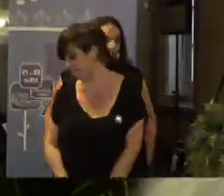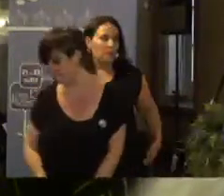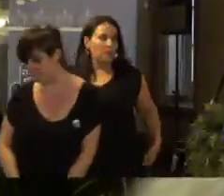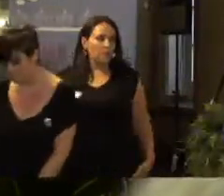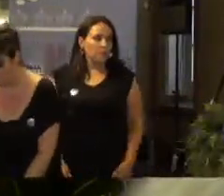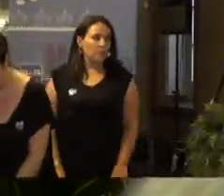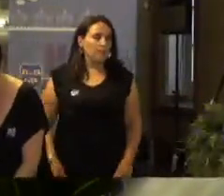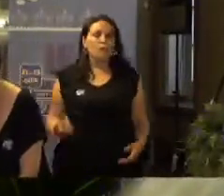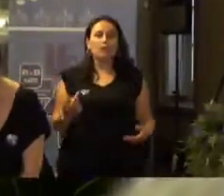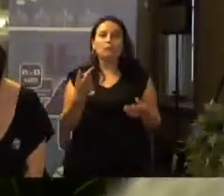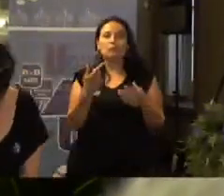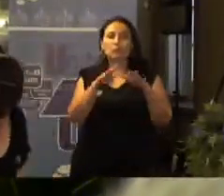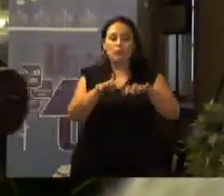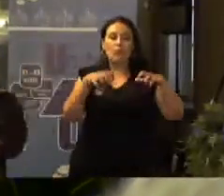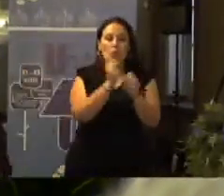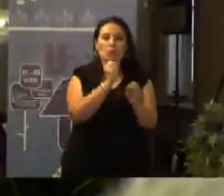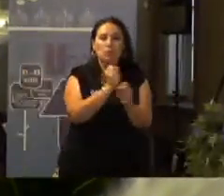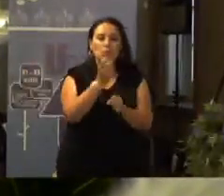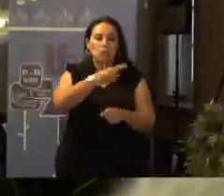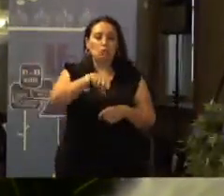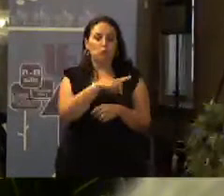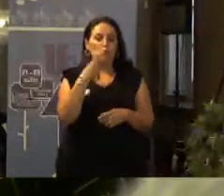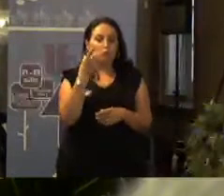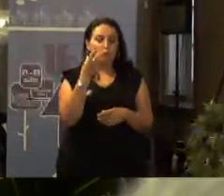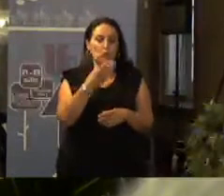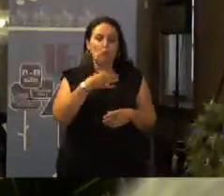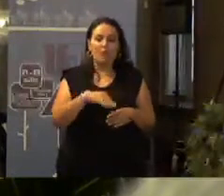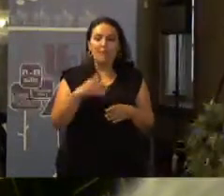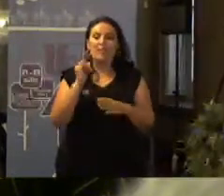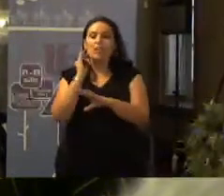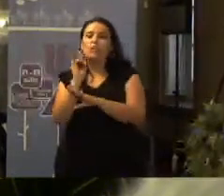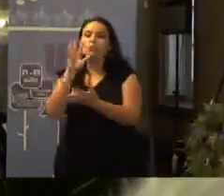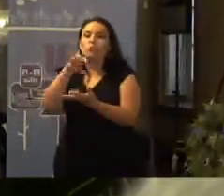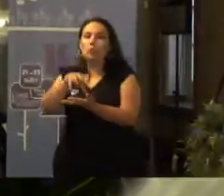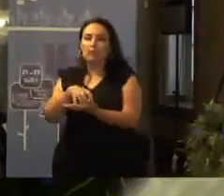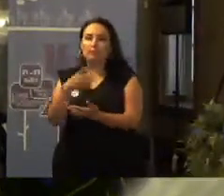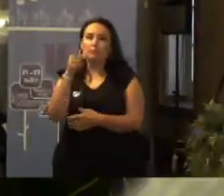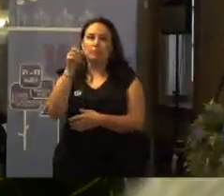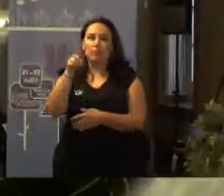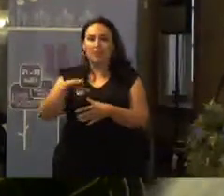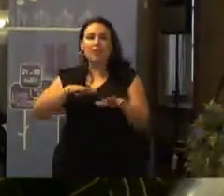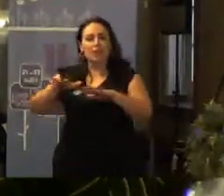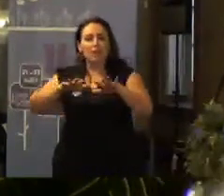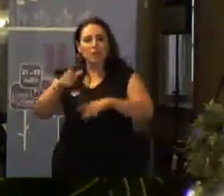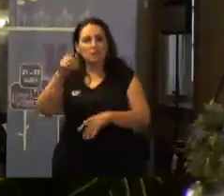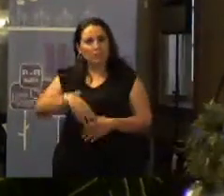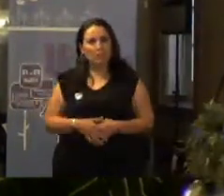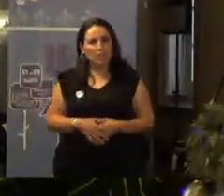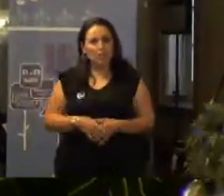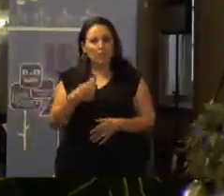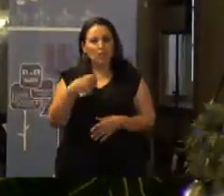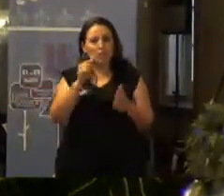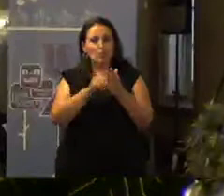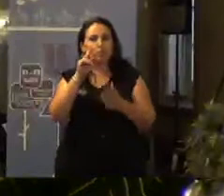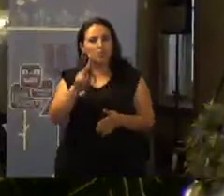o trabalho parlamentar, se nós podemos considerar o trabalho institucional também como ativismo. E nesta